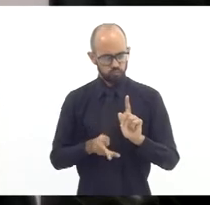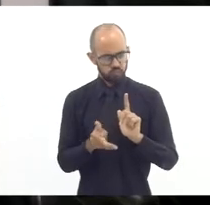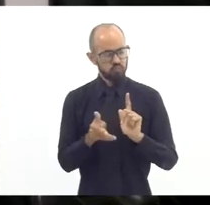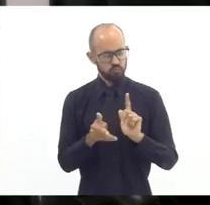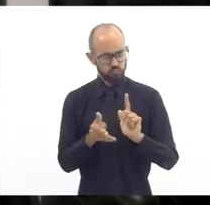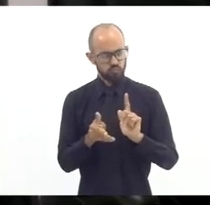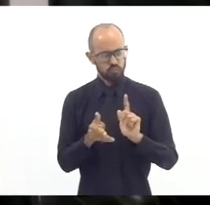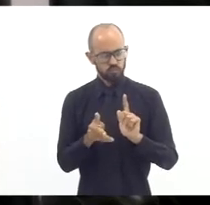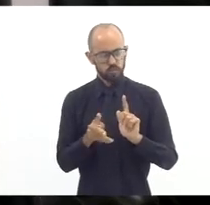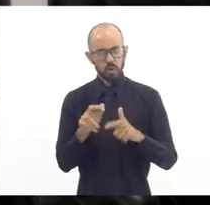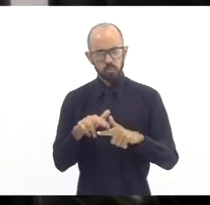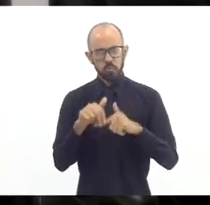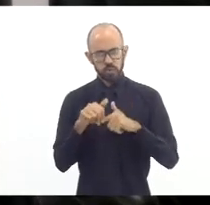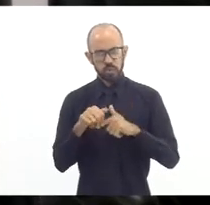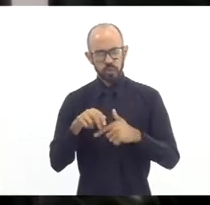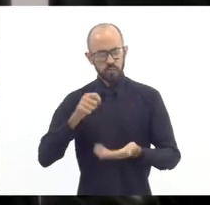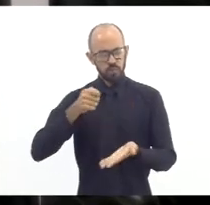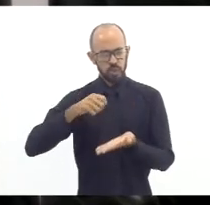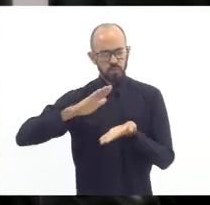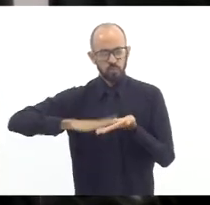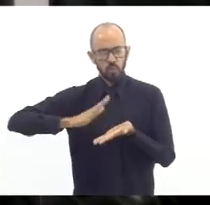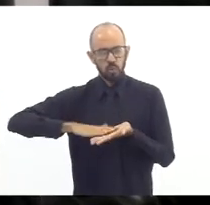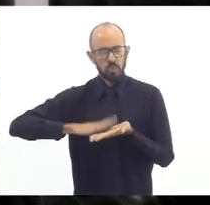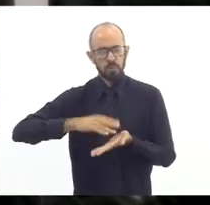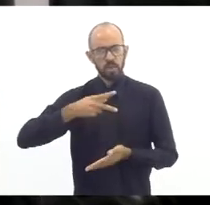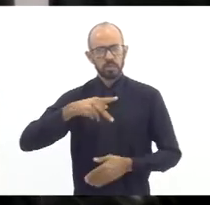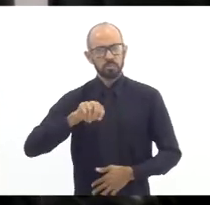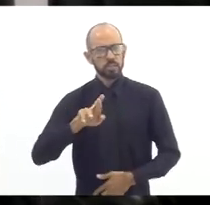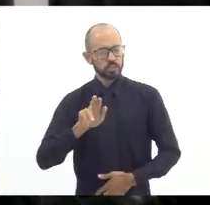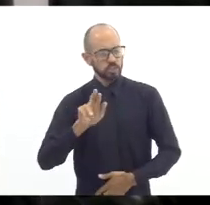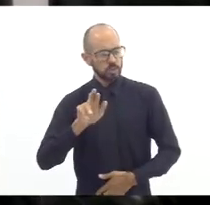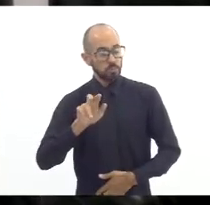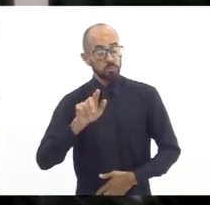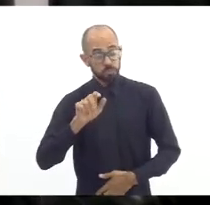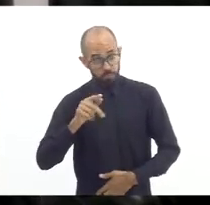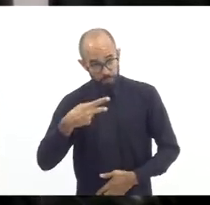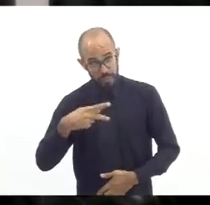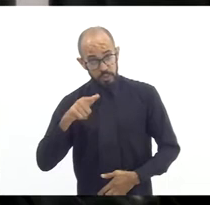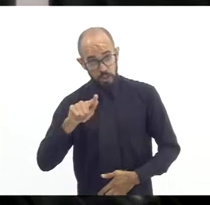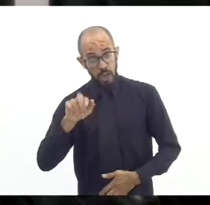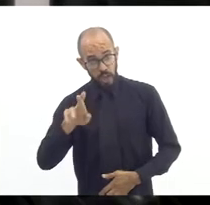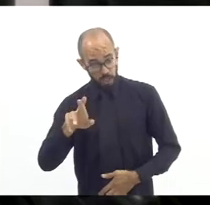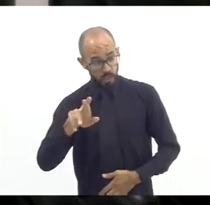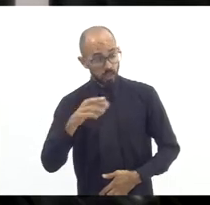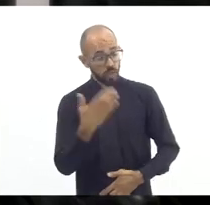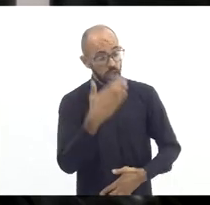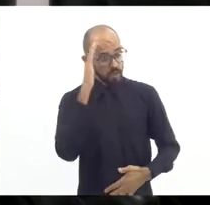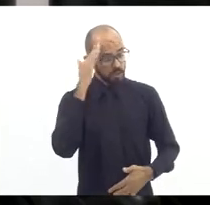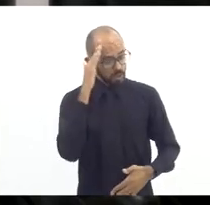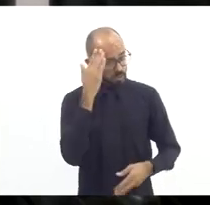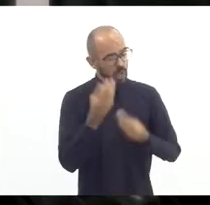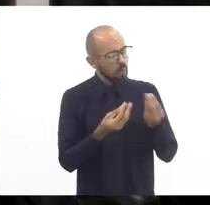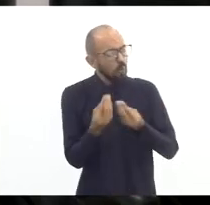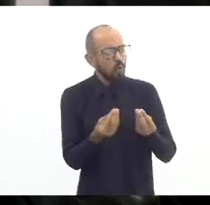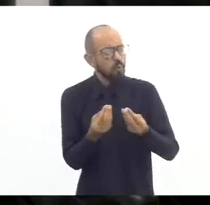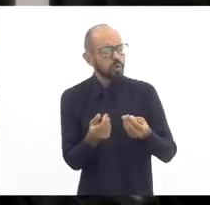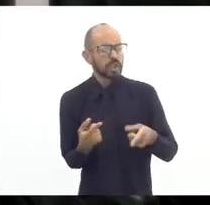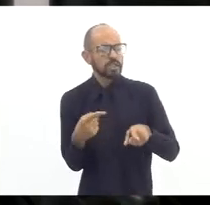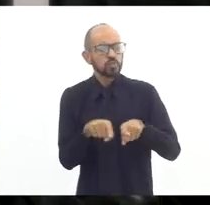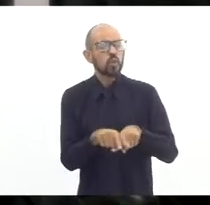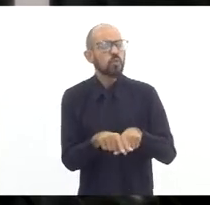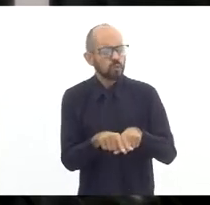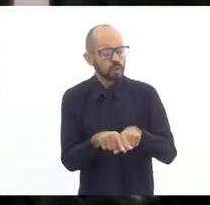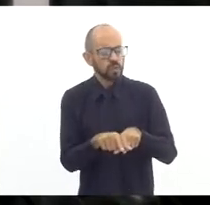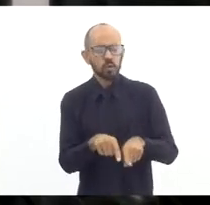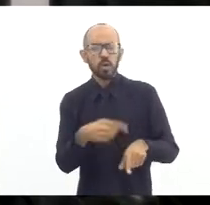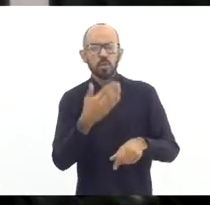a ser cobrada pela PGE. É isso, esse o procedimento? Queria entender melhor como é que fica a cooperação nesse caso, né? Quais